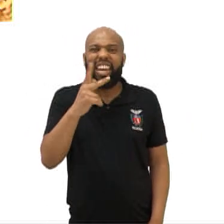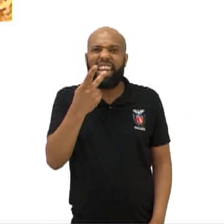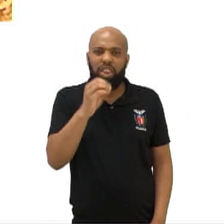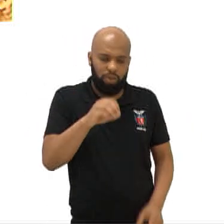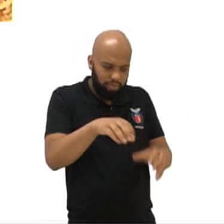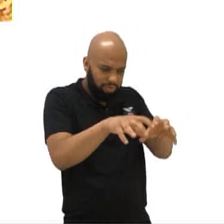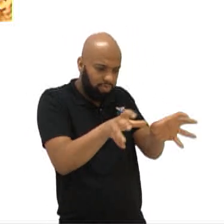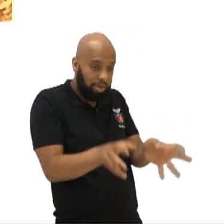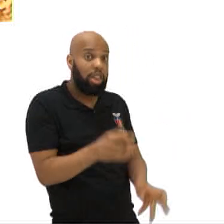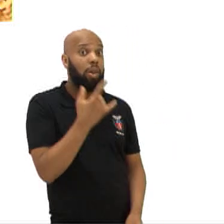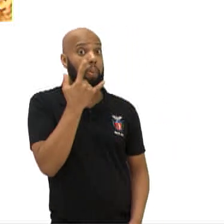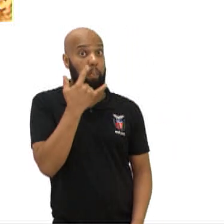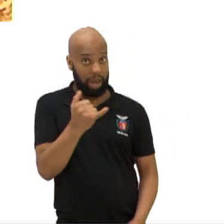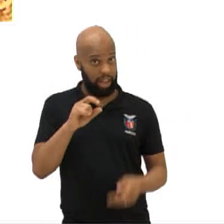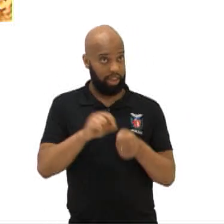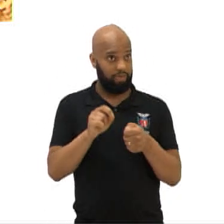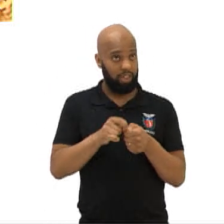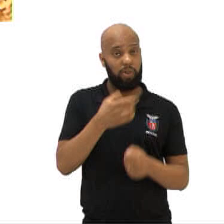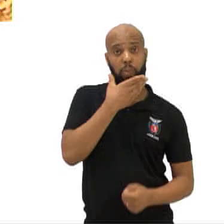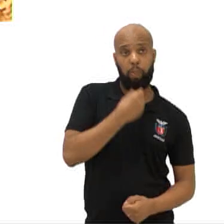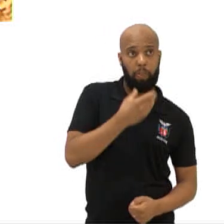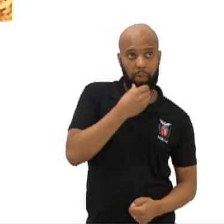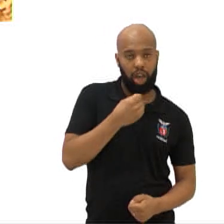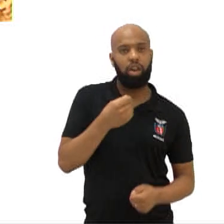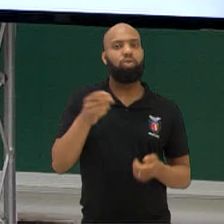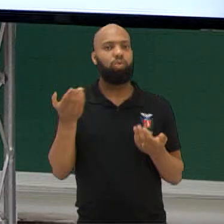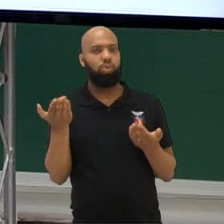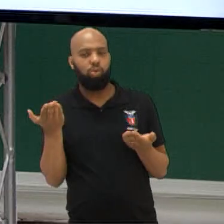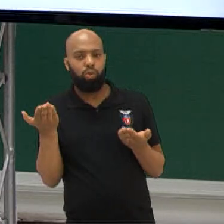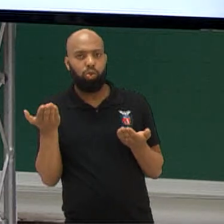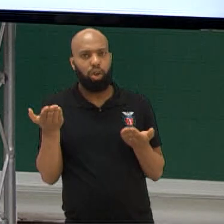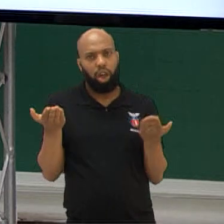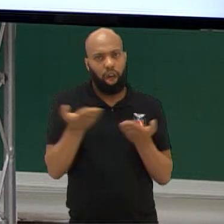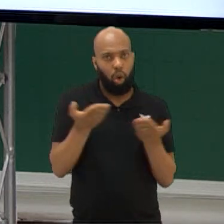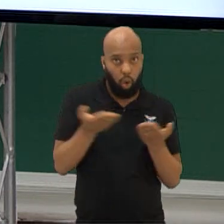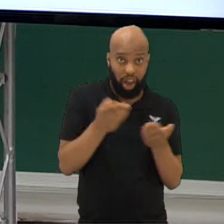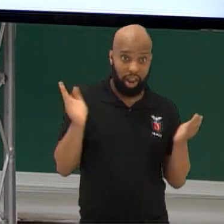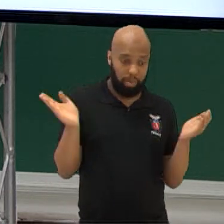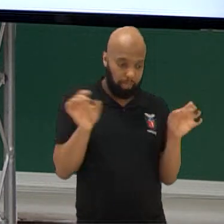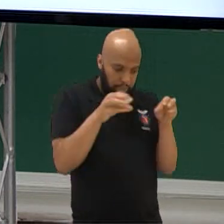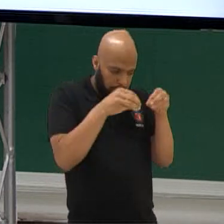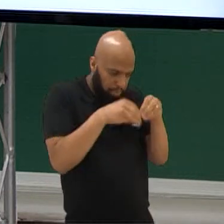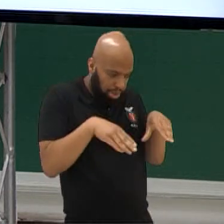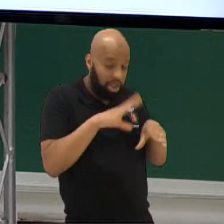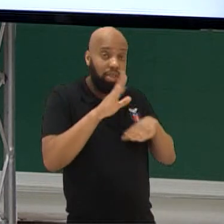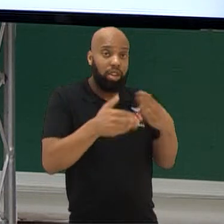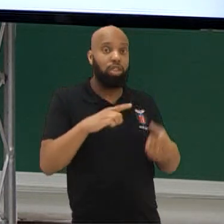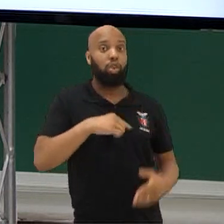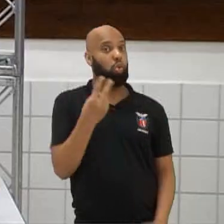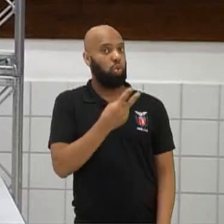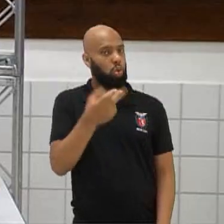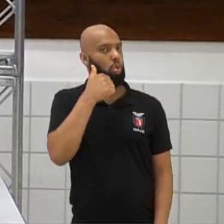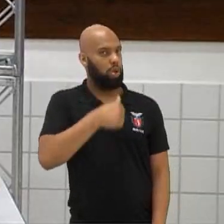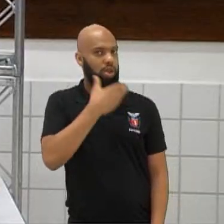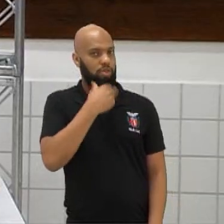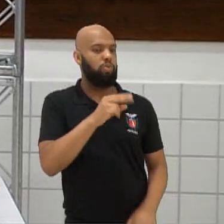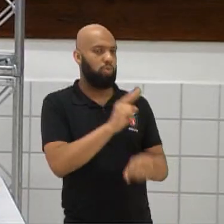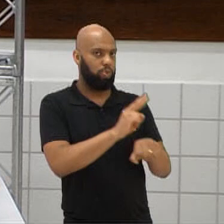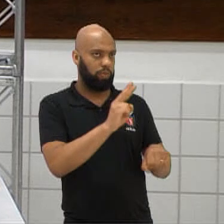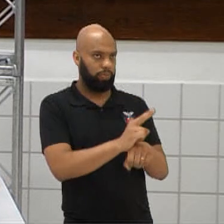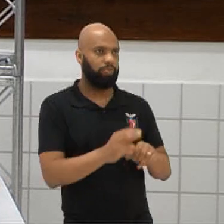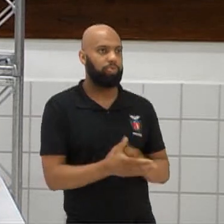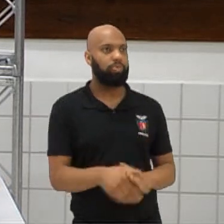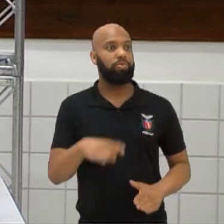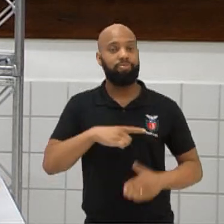e eles alternam entre o cuidado. O macho e a fêmea, geralmente, são os dois que vão cuidar desse ninho aí. Eu tenho aqui na mesa um grupo